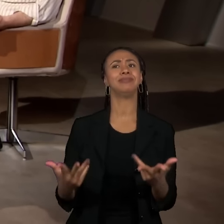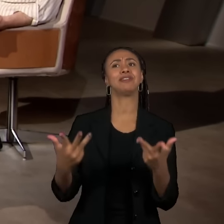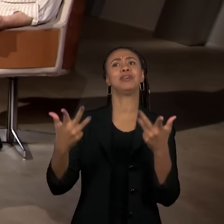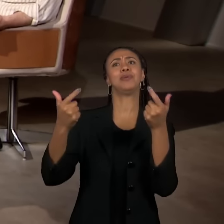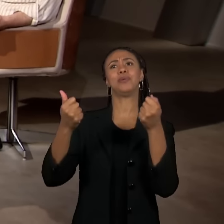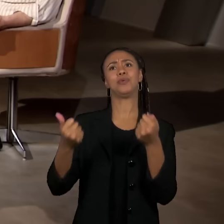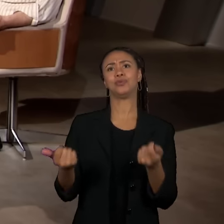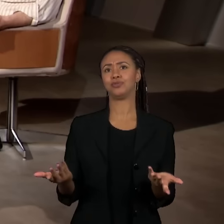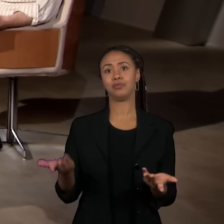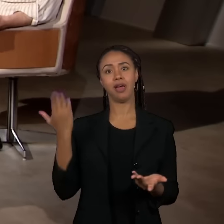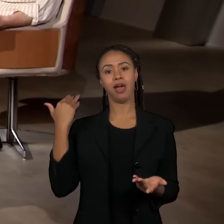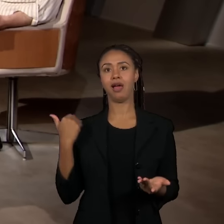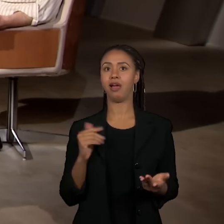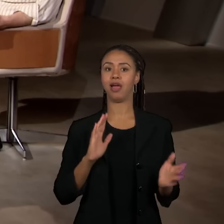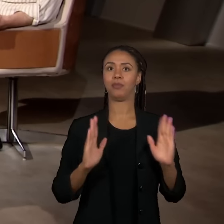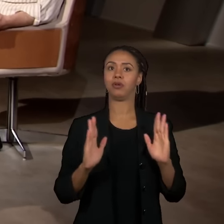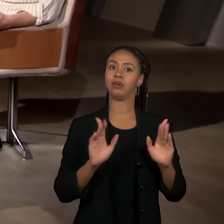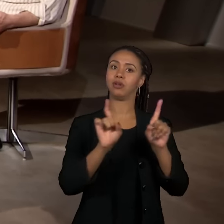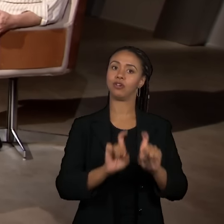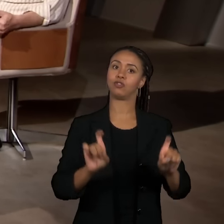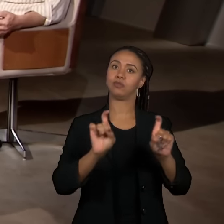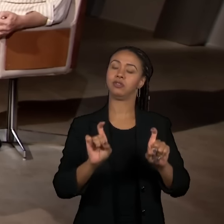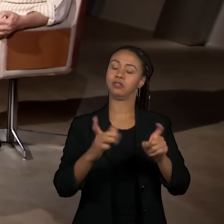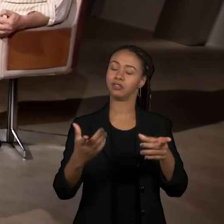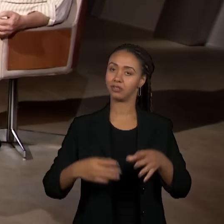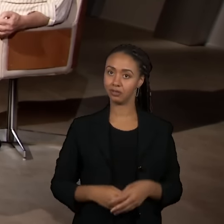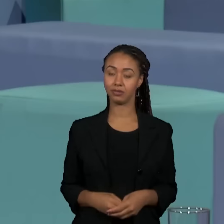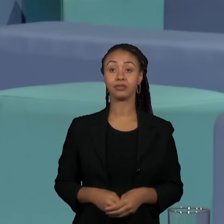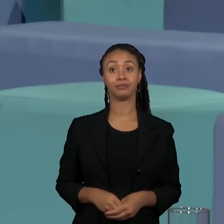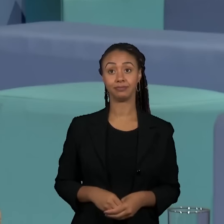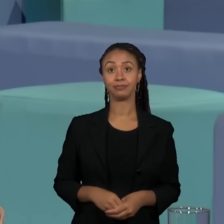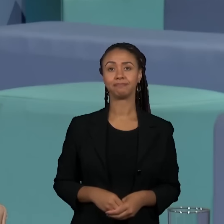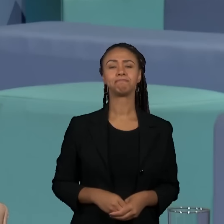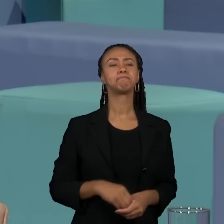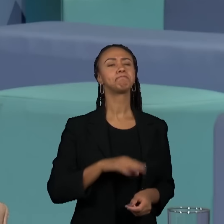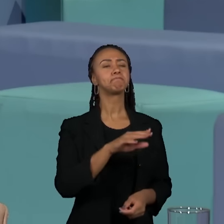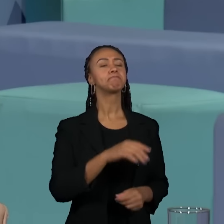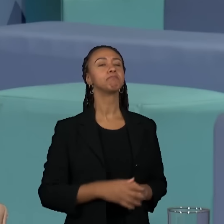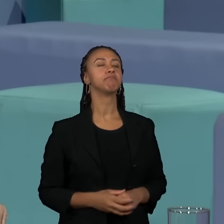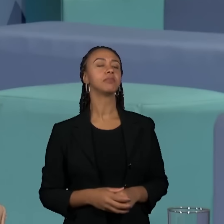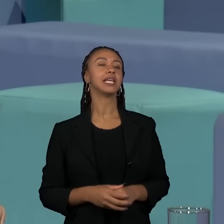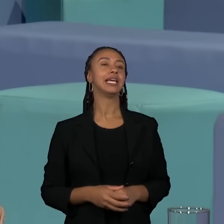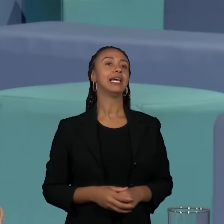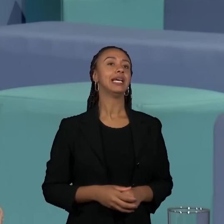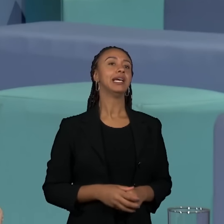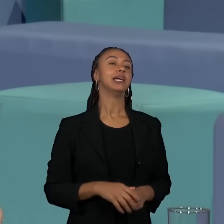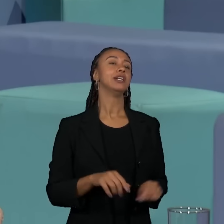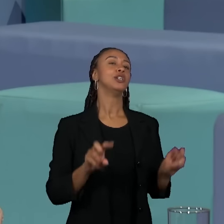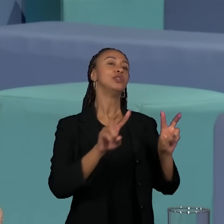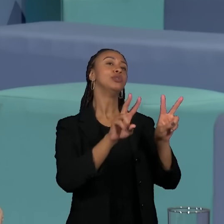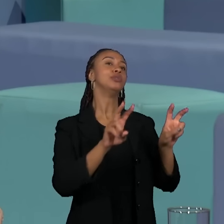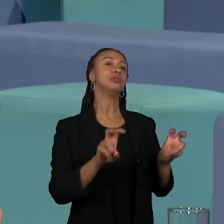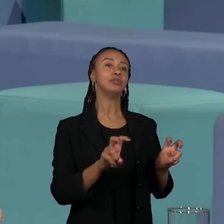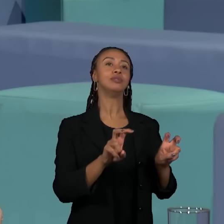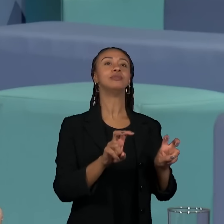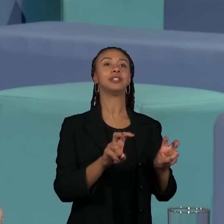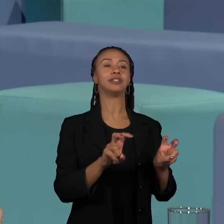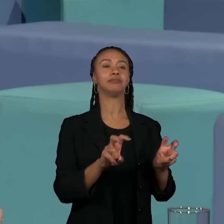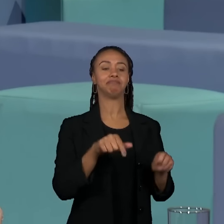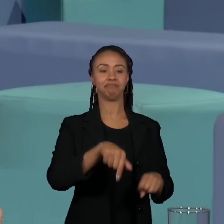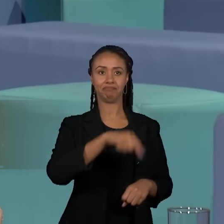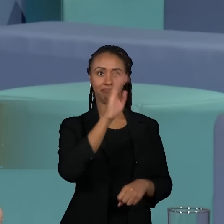informática educação foi esse salto que a gente Conseguiu dar com UCA agora quando a gente fala de do futuro